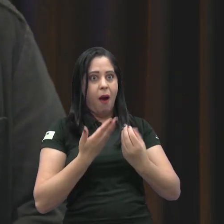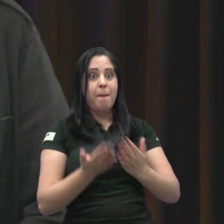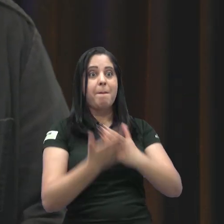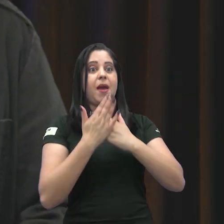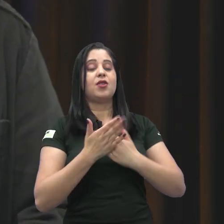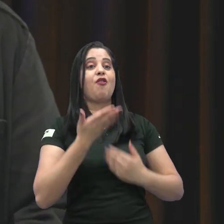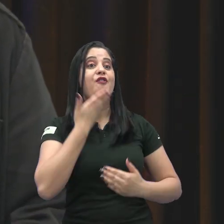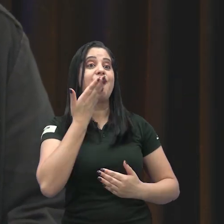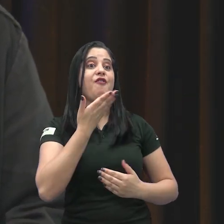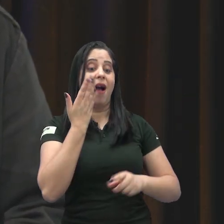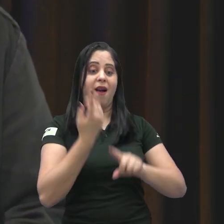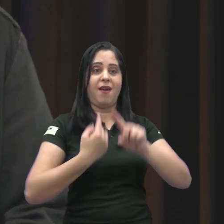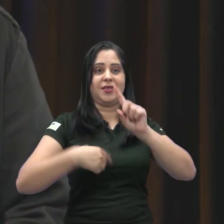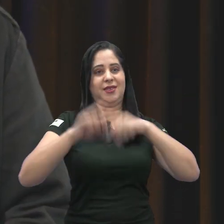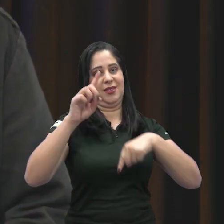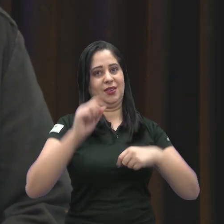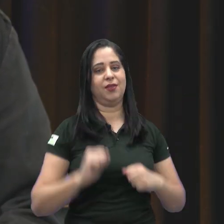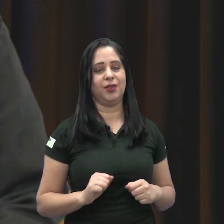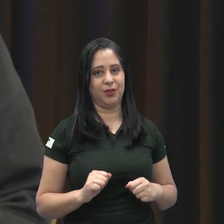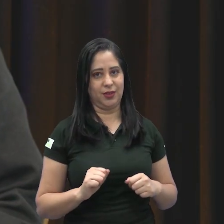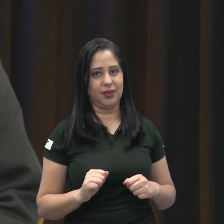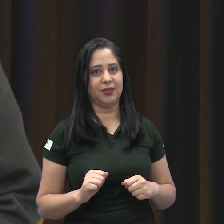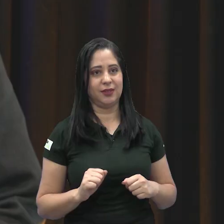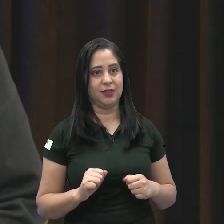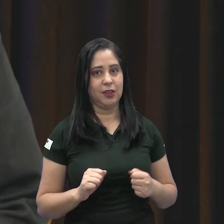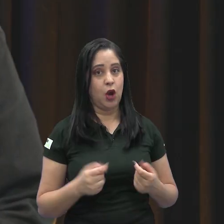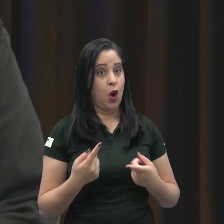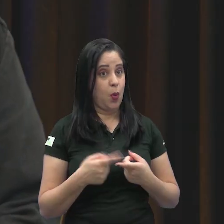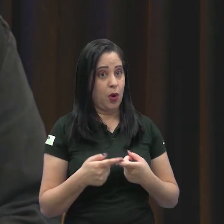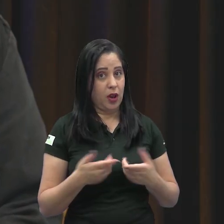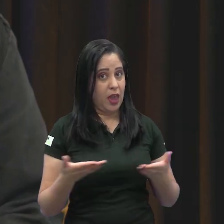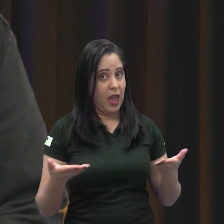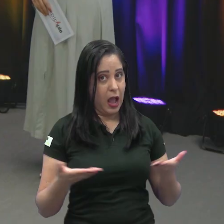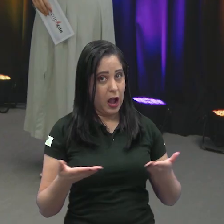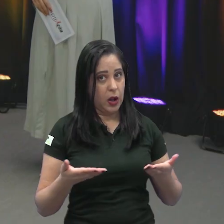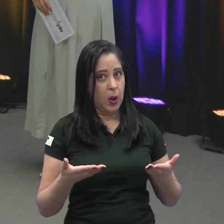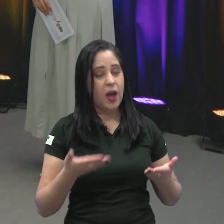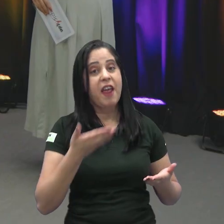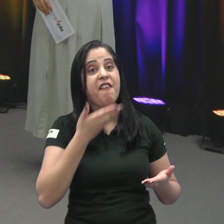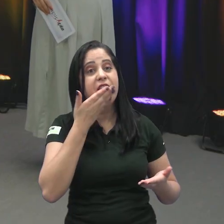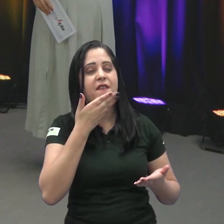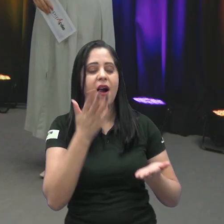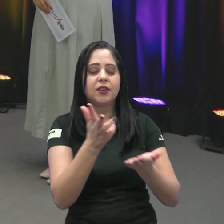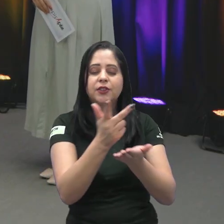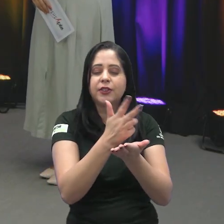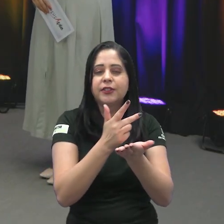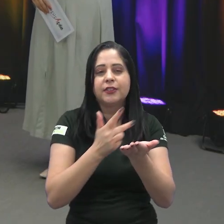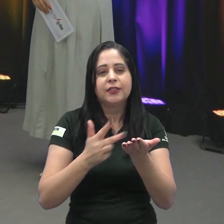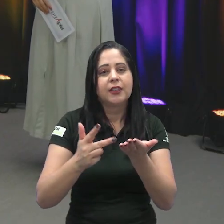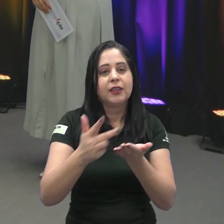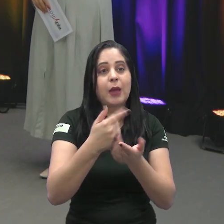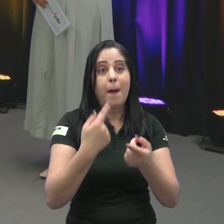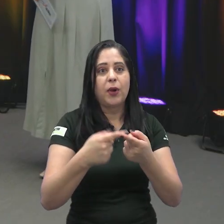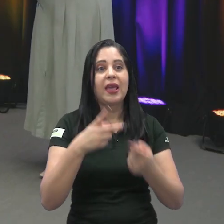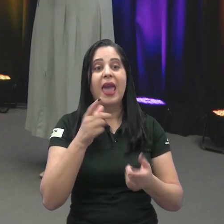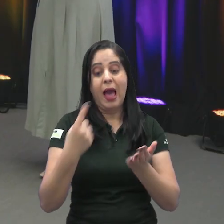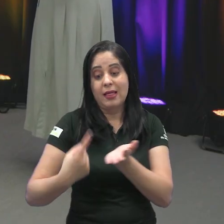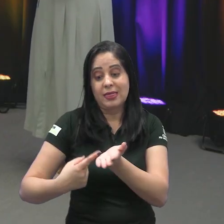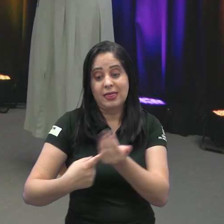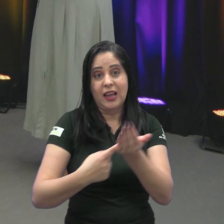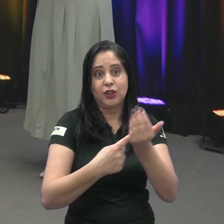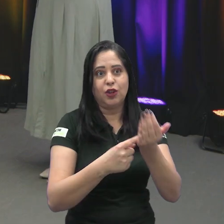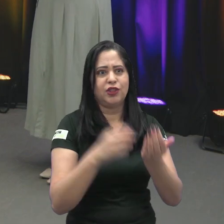né? Então, tudo ficou mais fácil com ferramentas que agilizavam todo